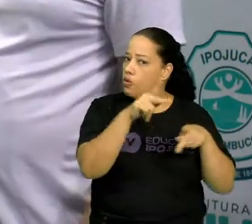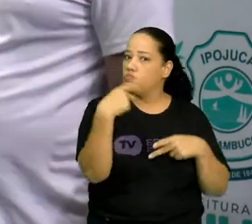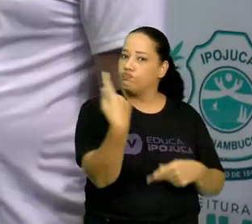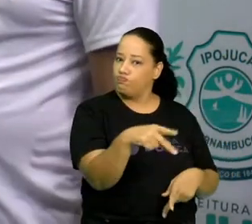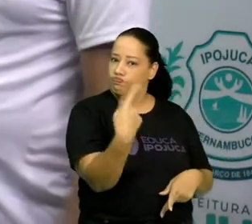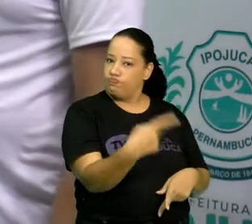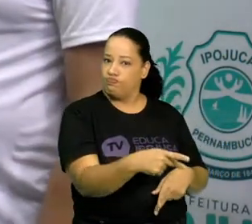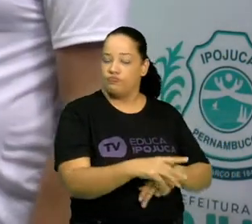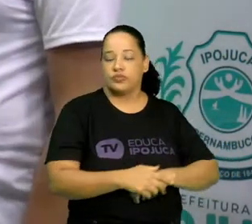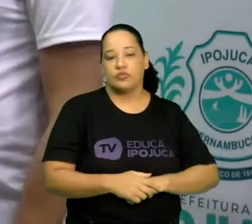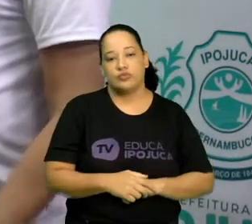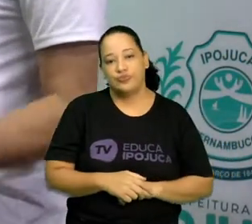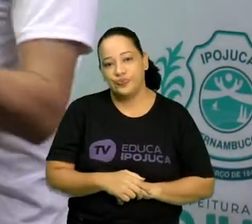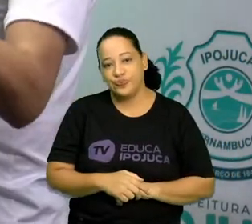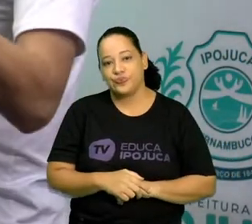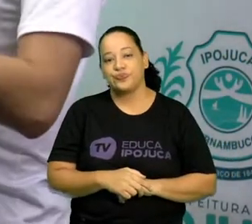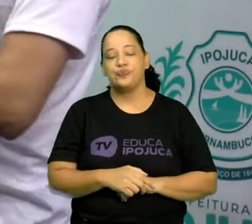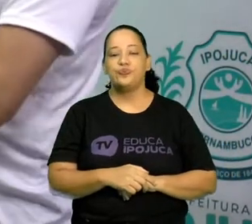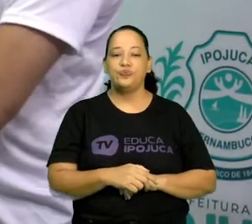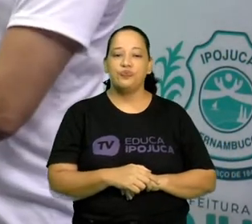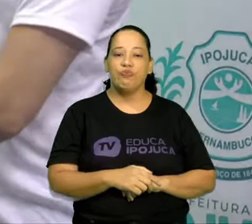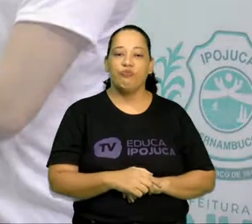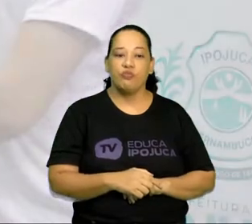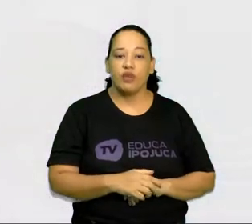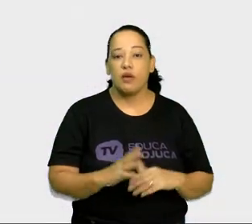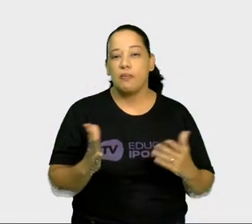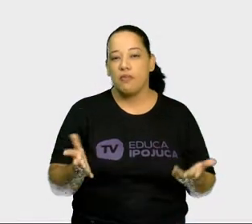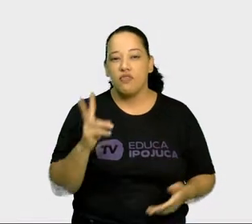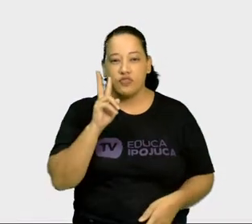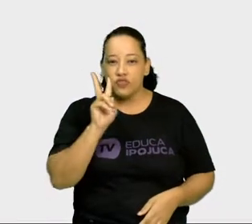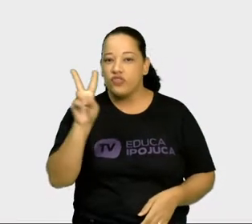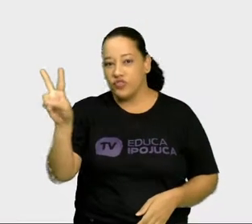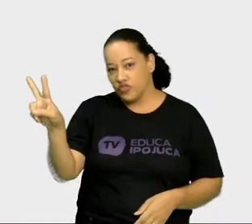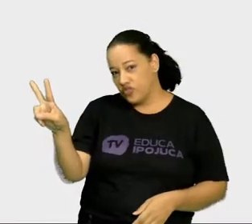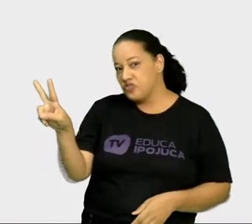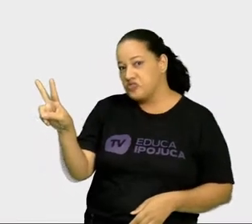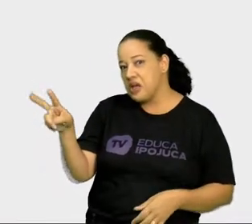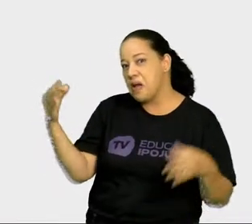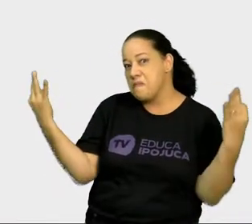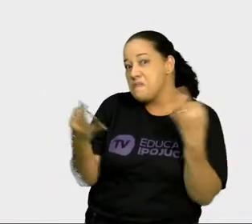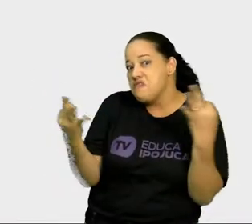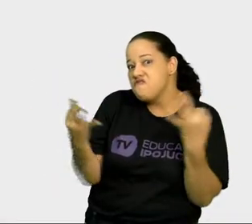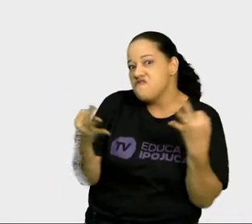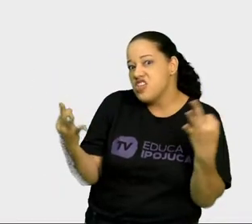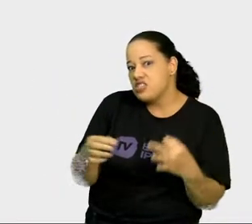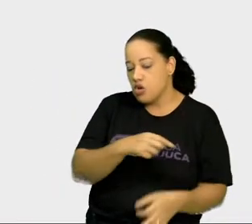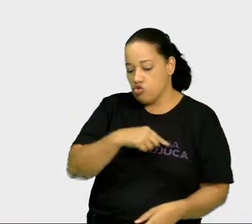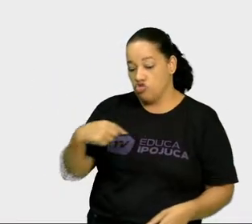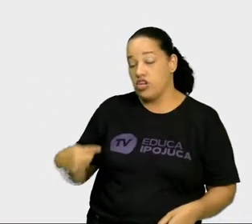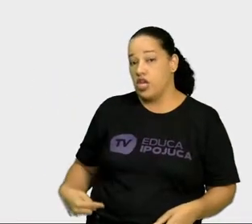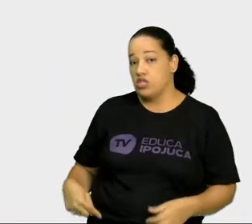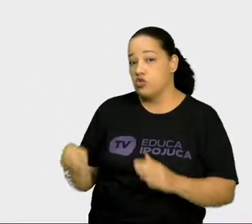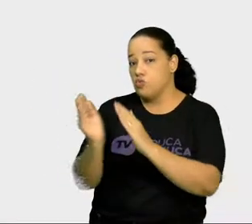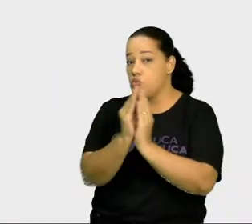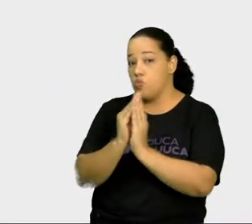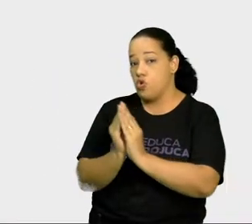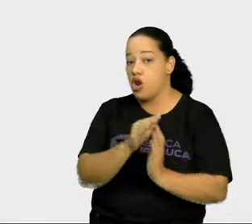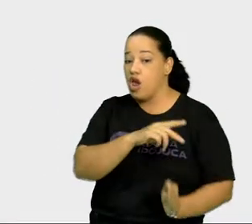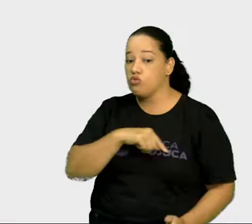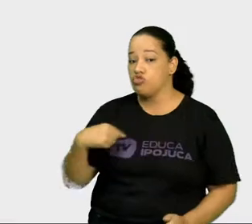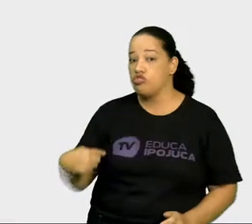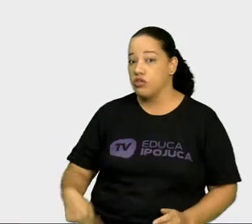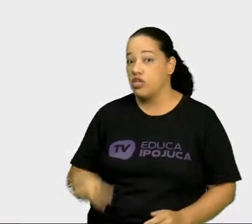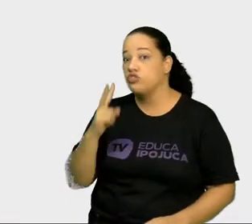Ok? Olha só a perfeição dos bonecos chineses. Vejam que lindo, vejam que perfeito esse